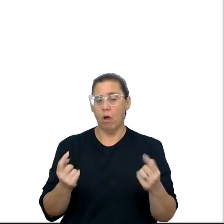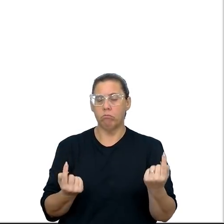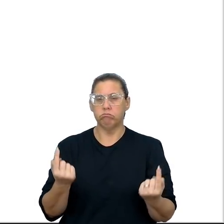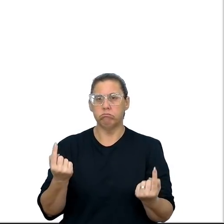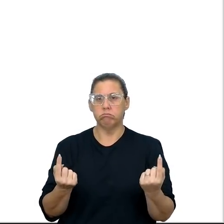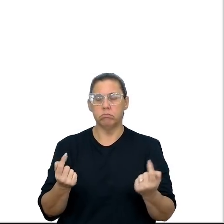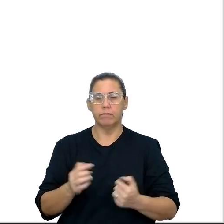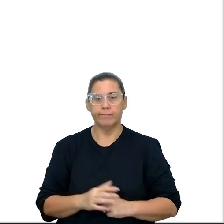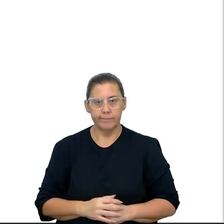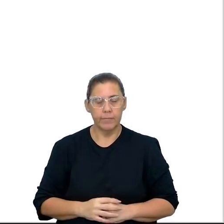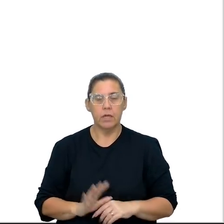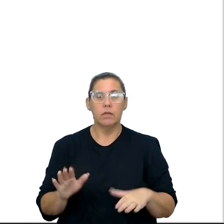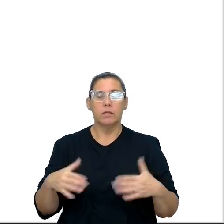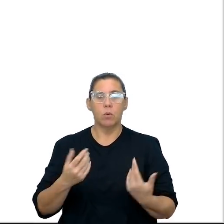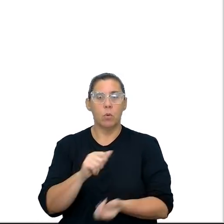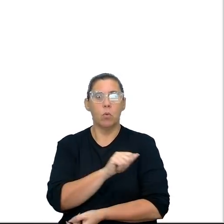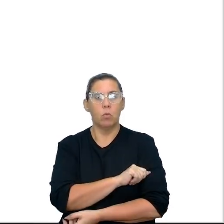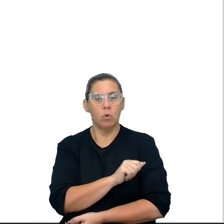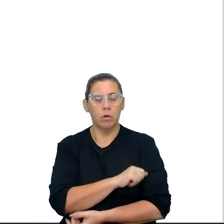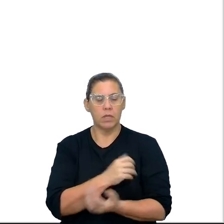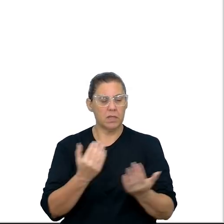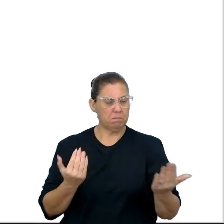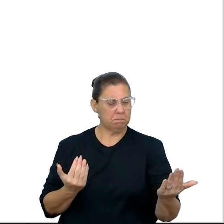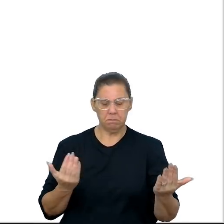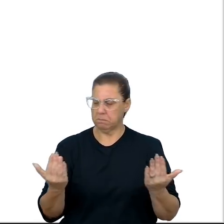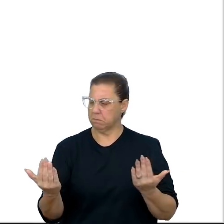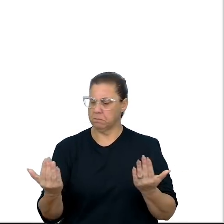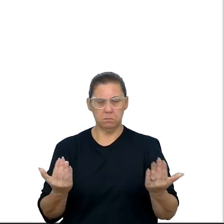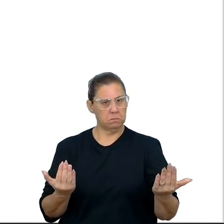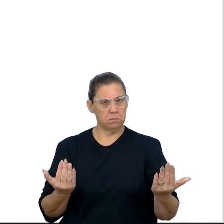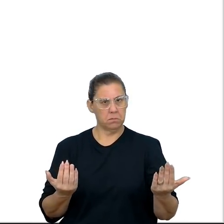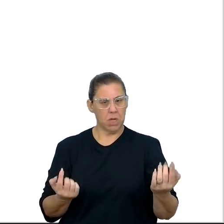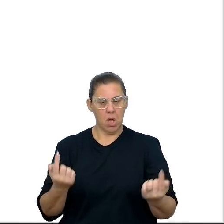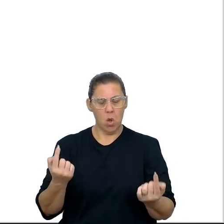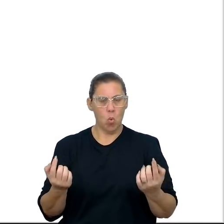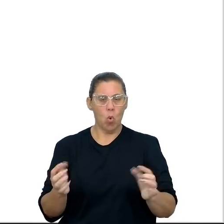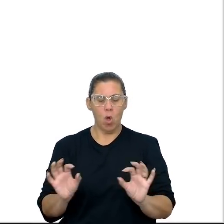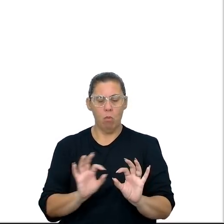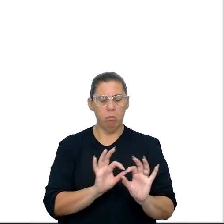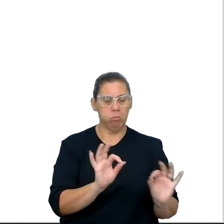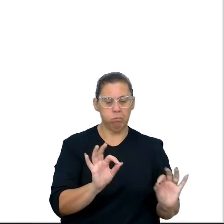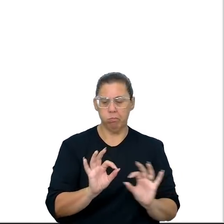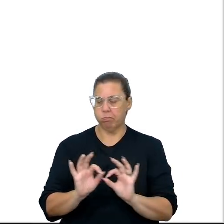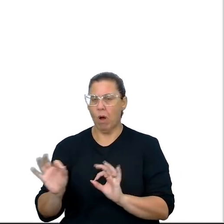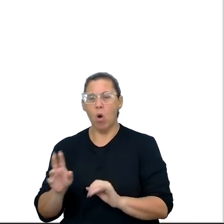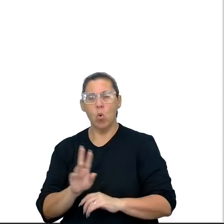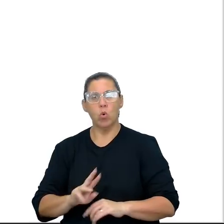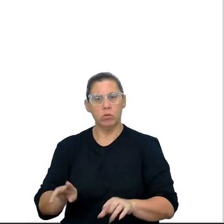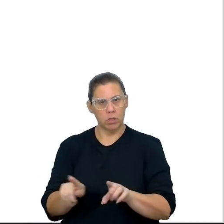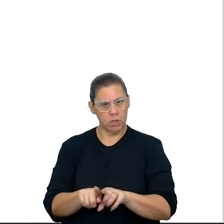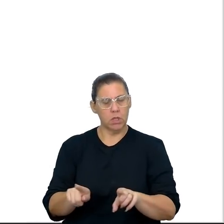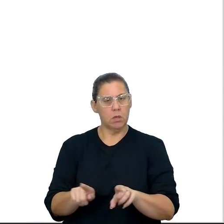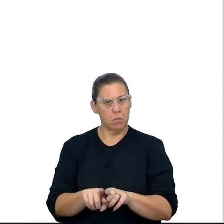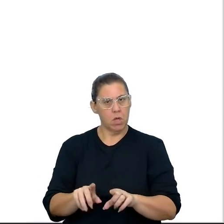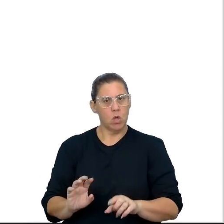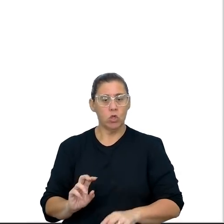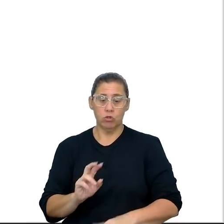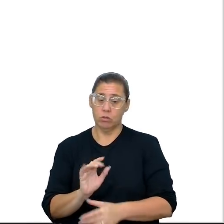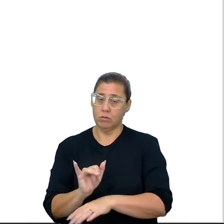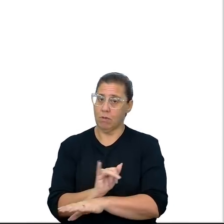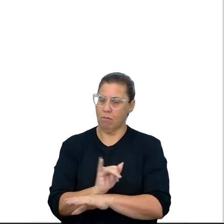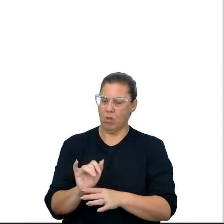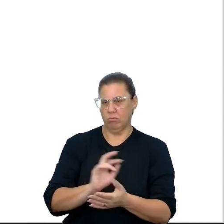para isso, os estudantes terão que comparar as duas medidas, né, e aqui eles poderão também utilizar diferentes estratégias